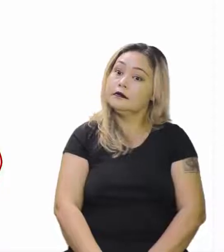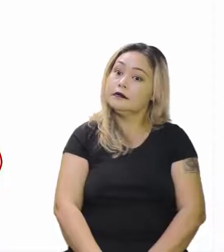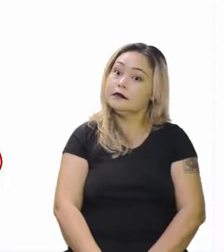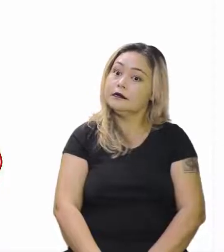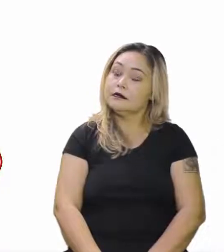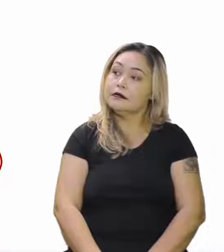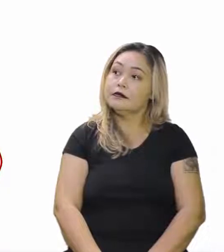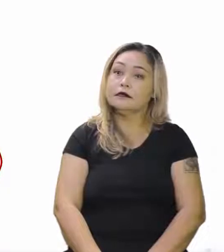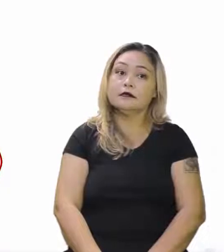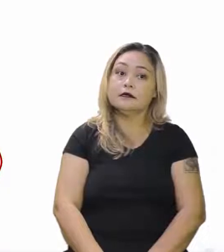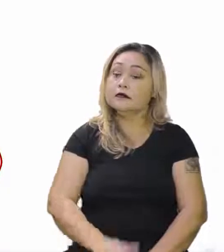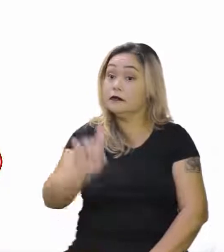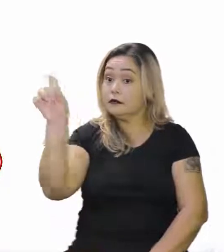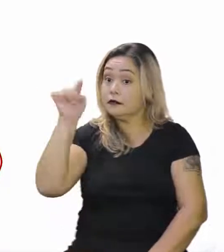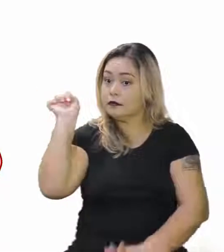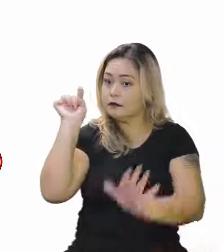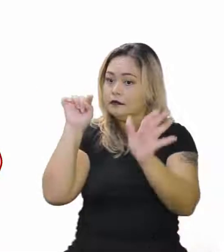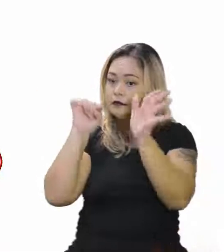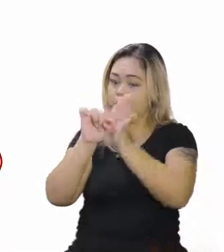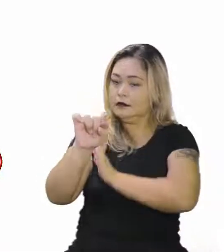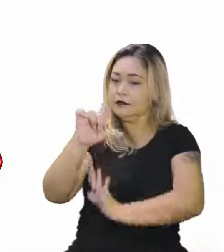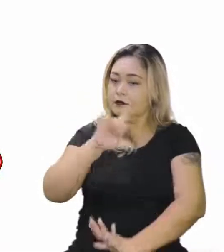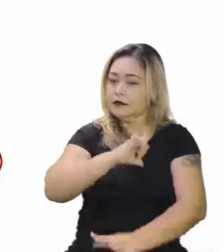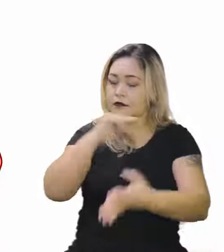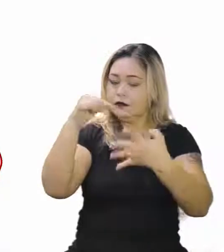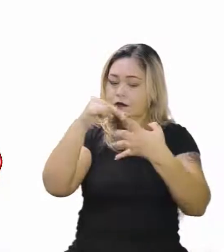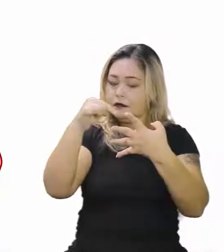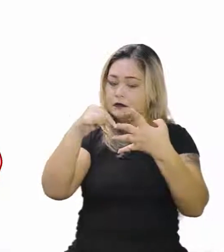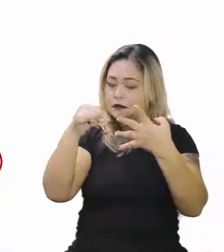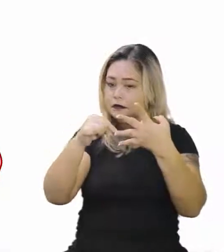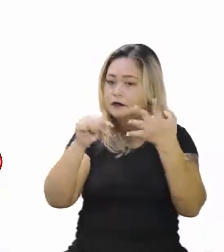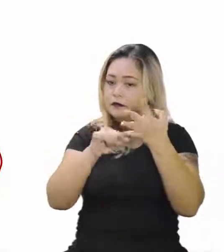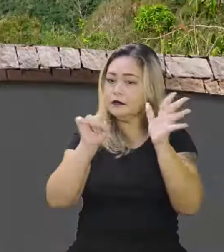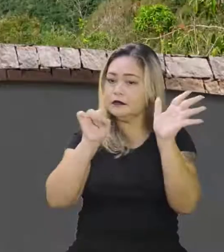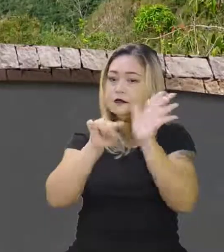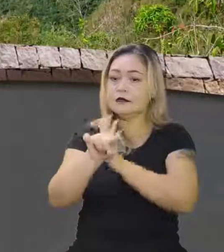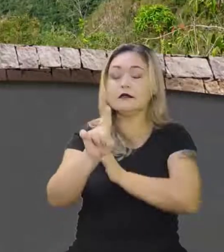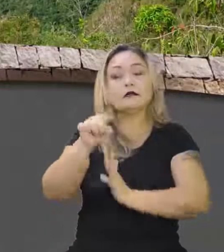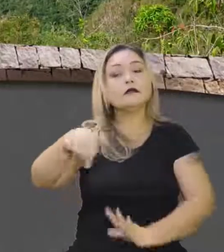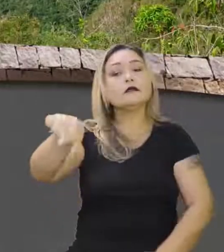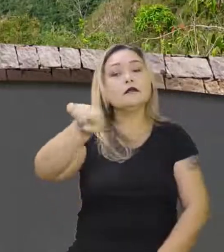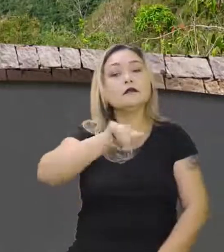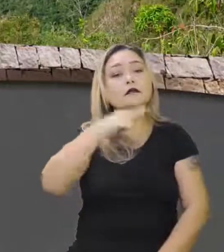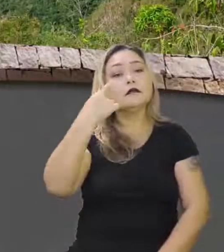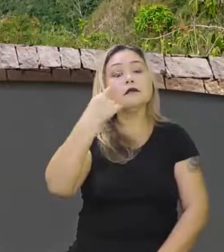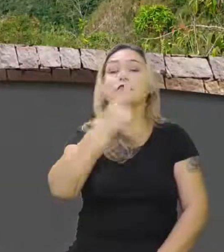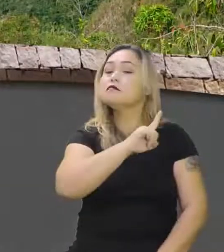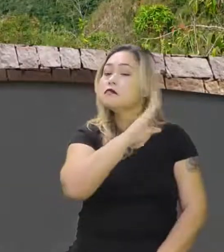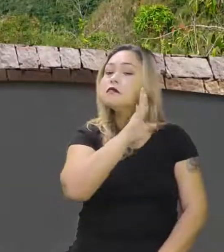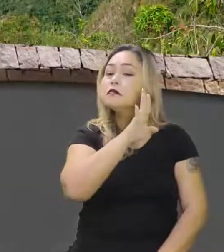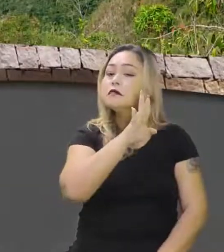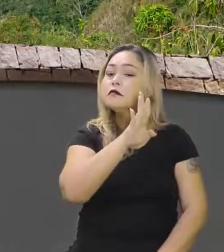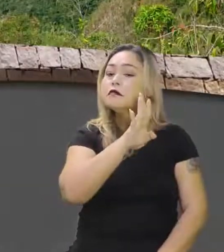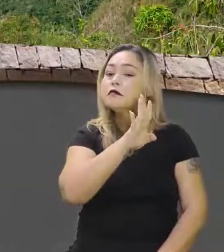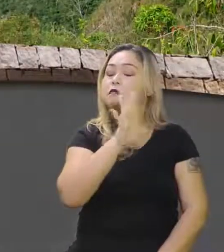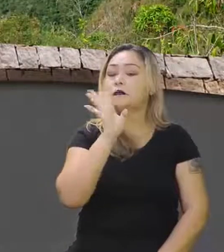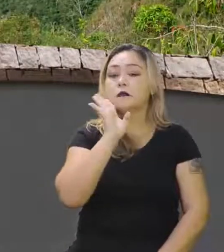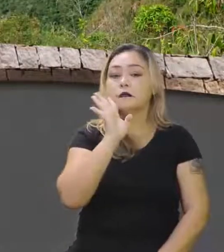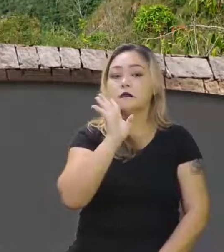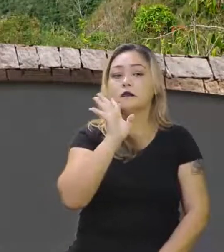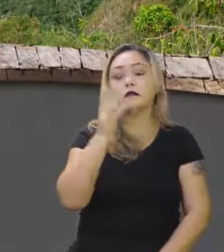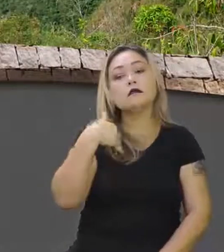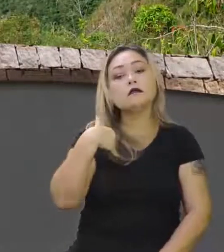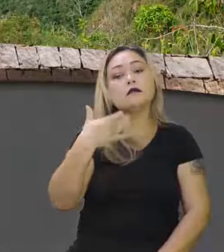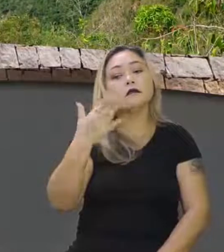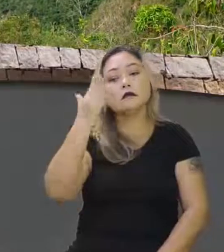Bem, são essas questões que nós tínhamos aí. São quatro questões, né? E aí eu acho que você fez uma viagem legal. Qualquer coisa, se